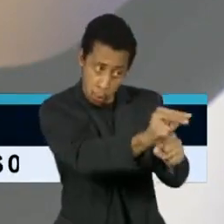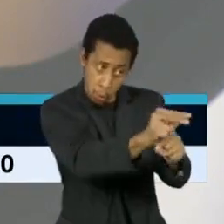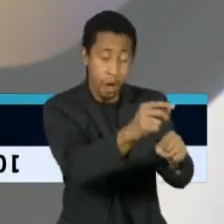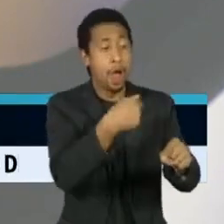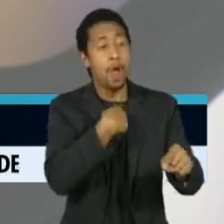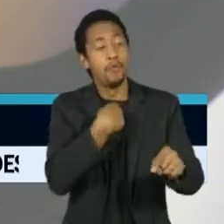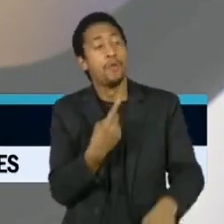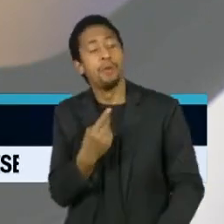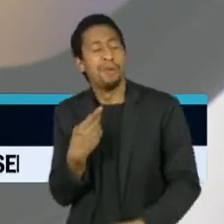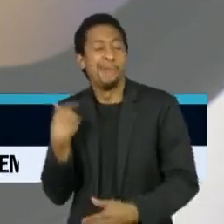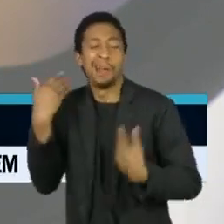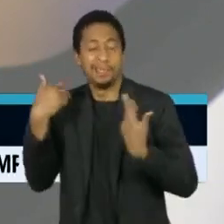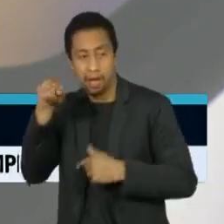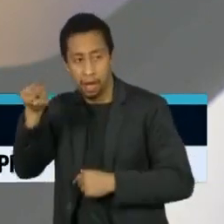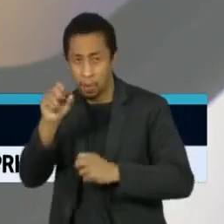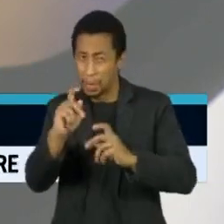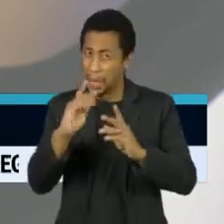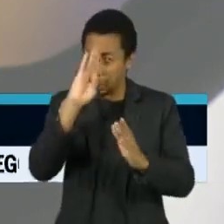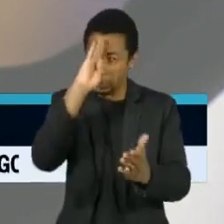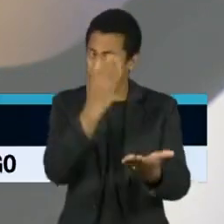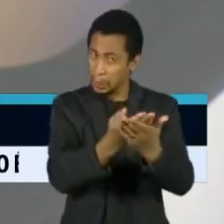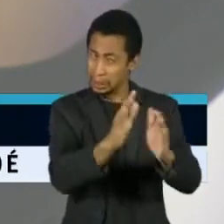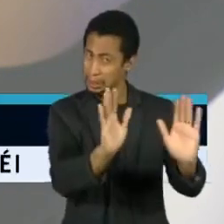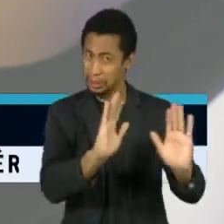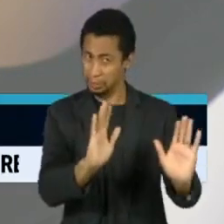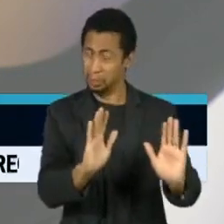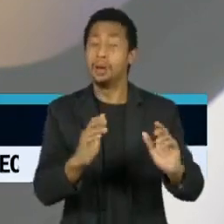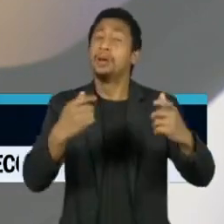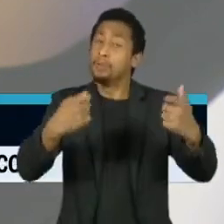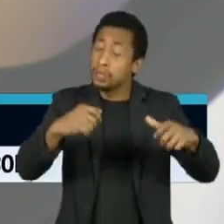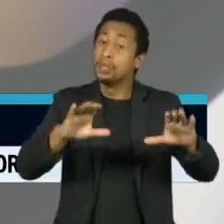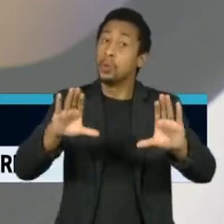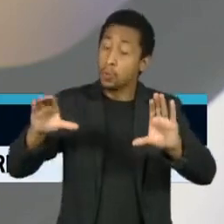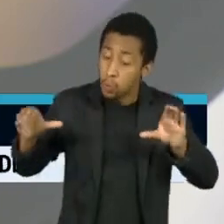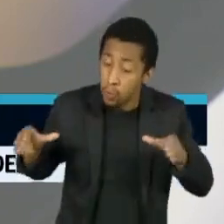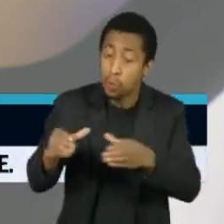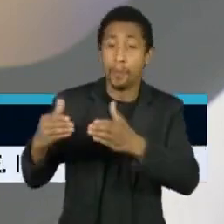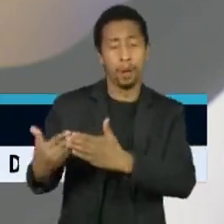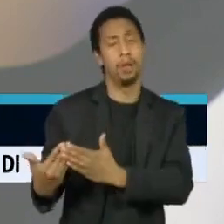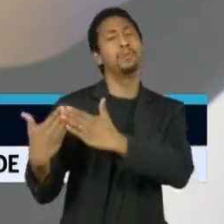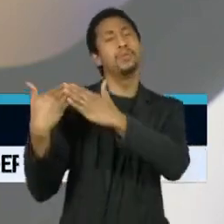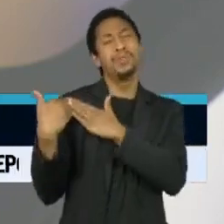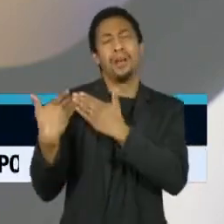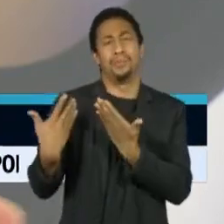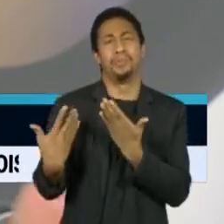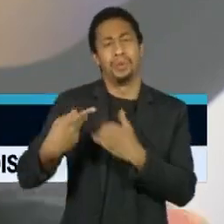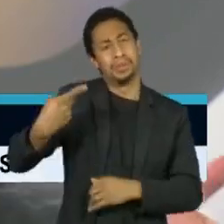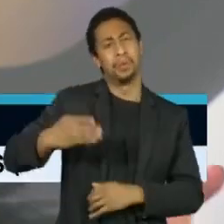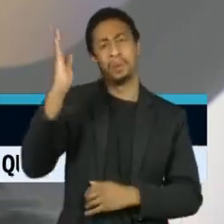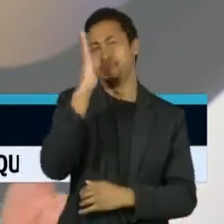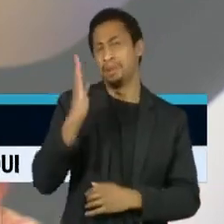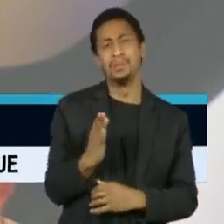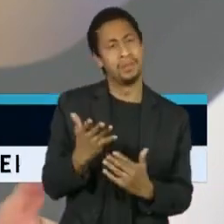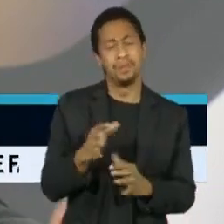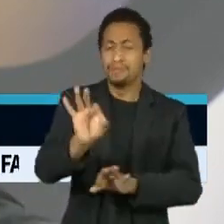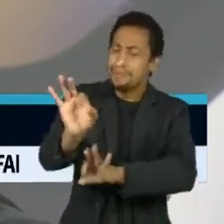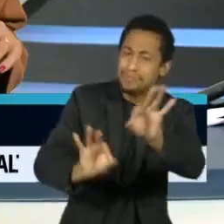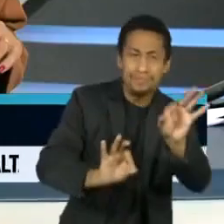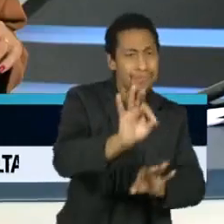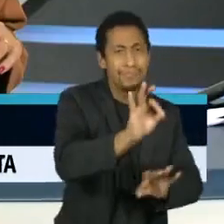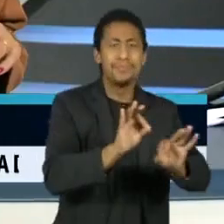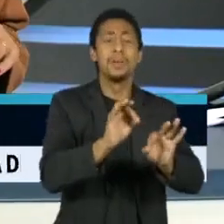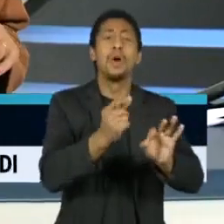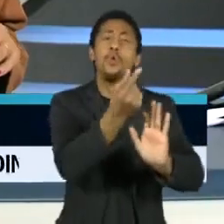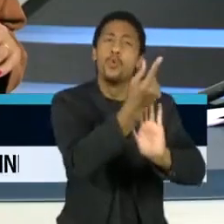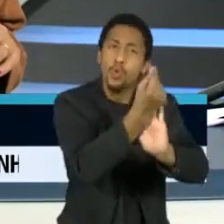preferir que isso fosse feito por um grupo de pessoas que tivesse um projeto de país e que colocasse esses recursos aonde